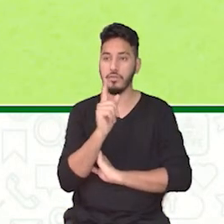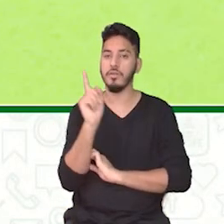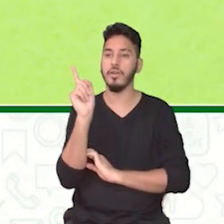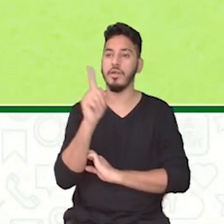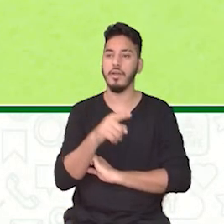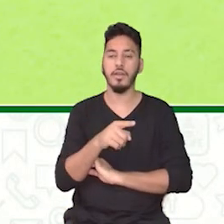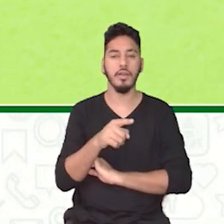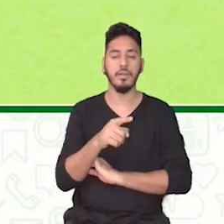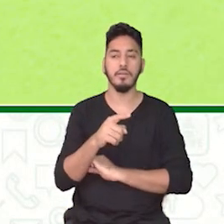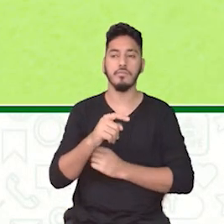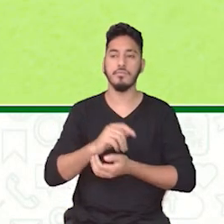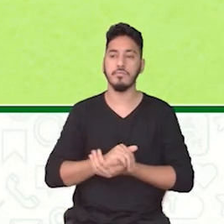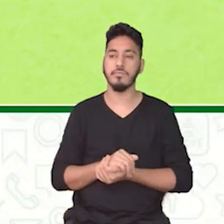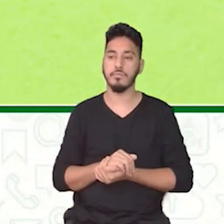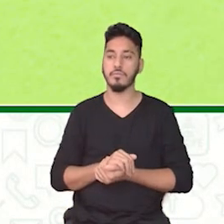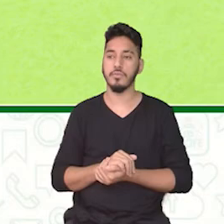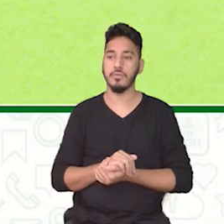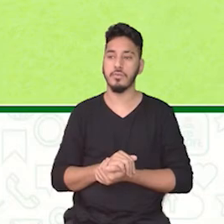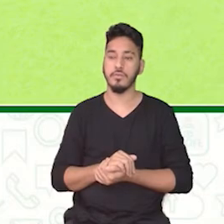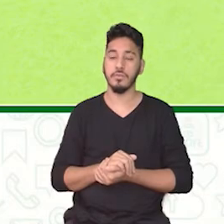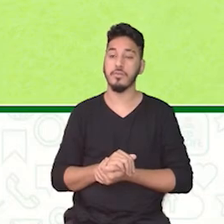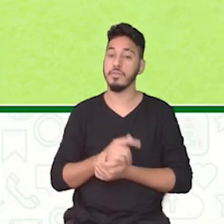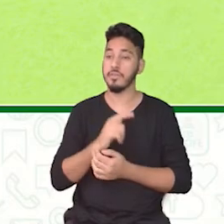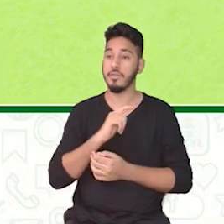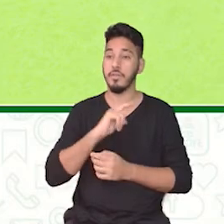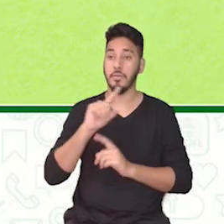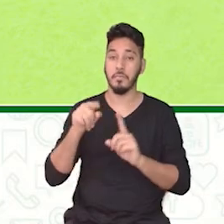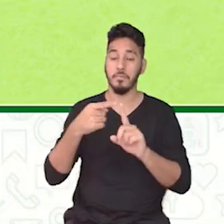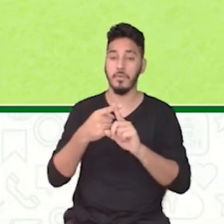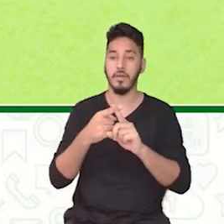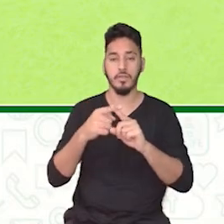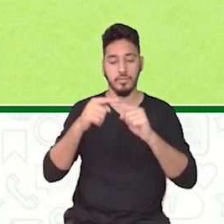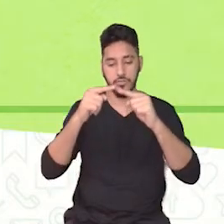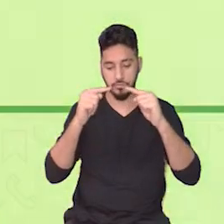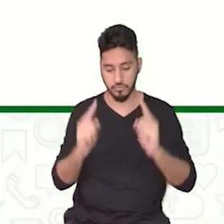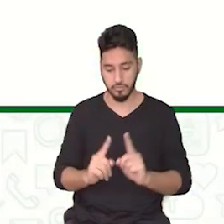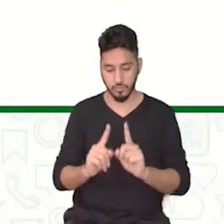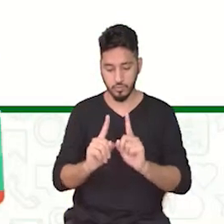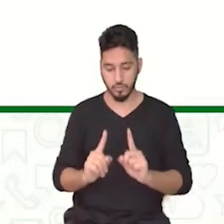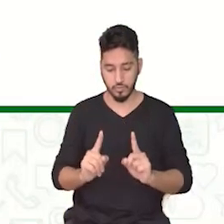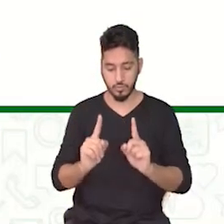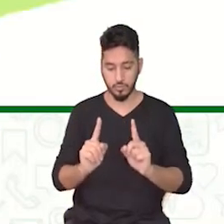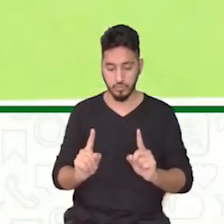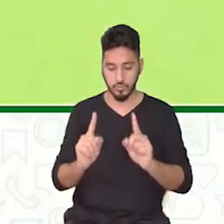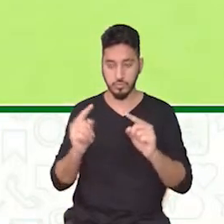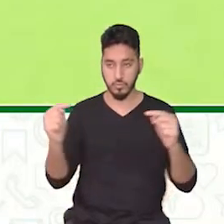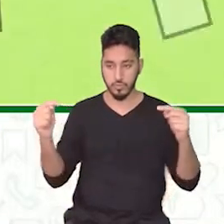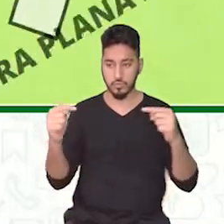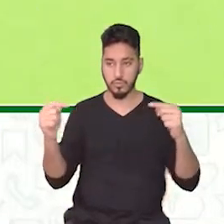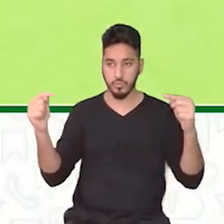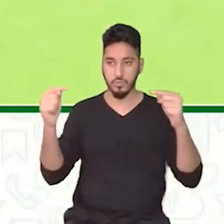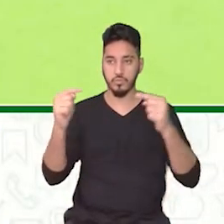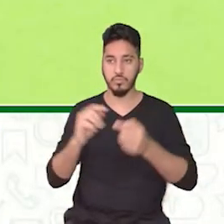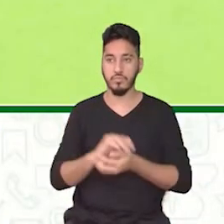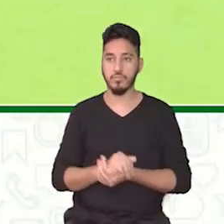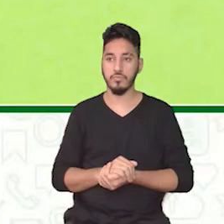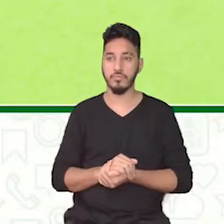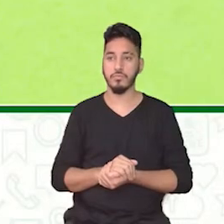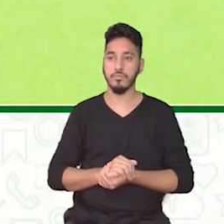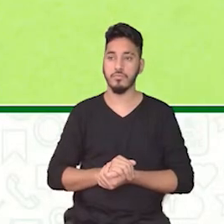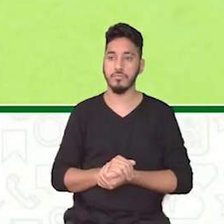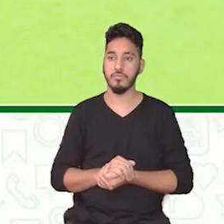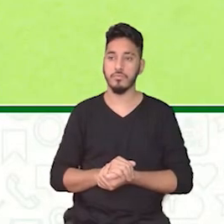será agora mais a parte de baixo, né? Certo? Então, isso vai me